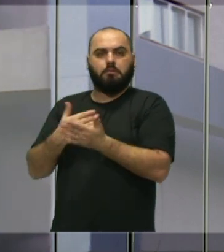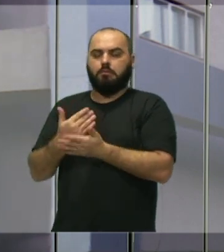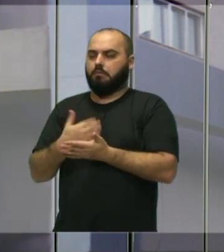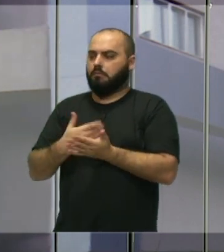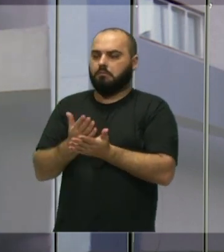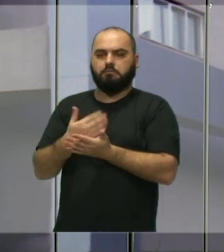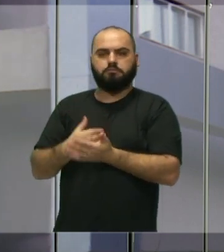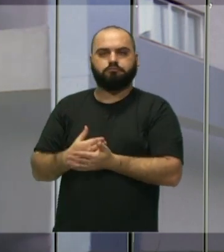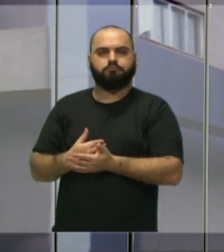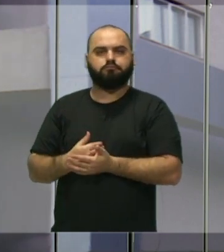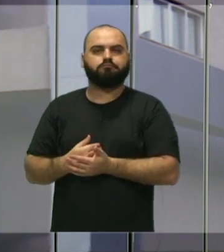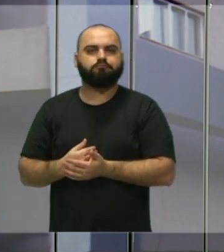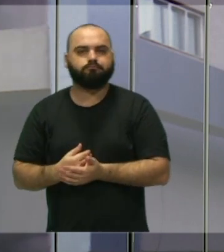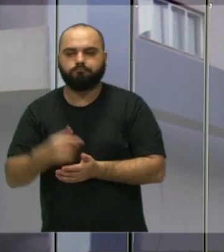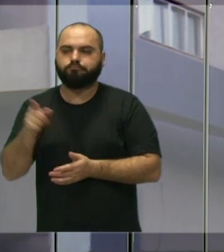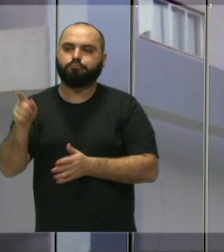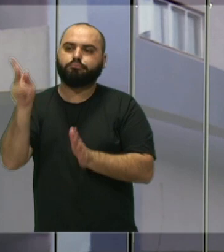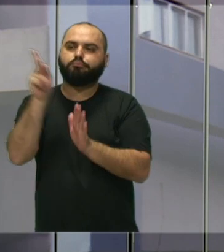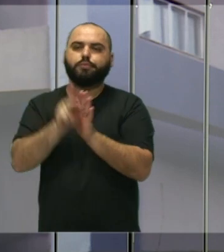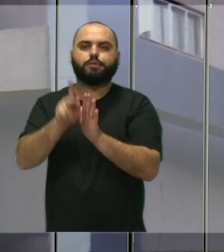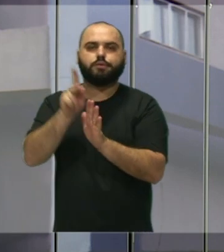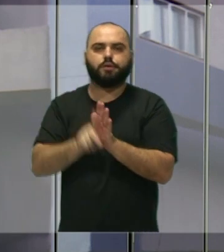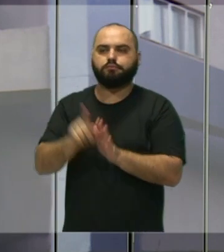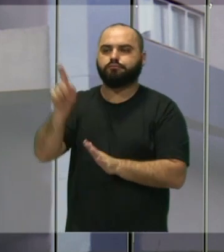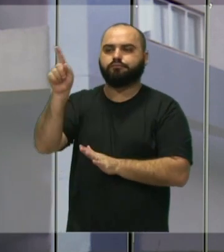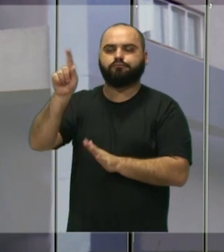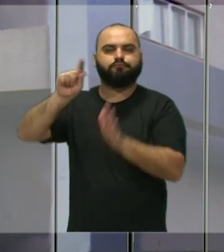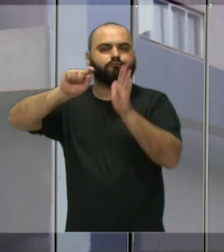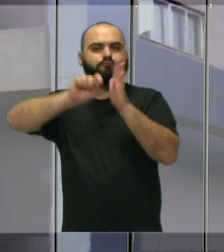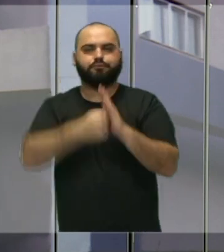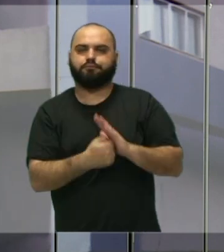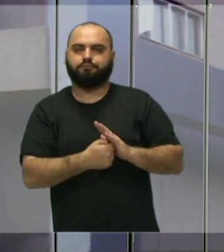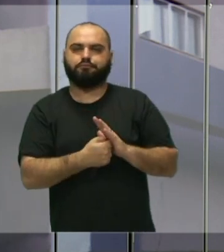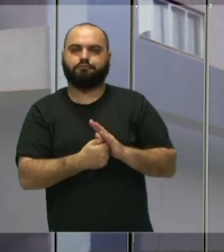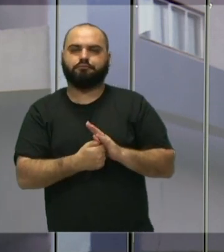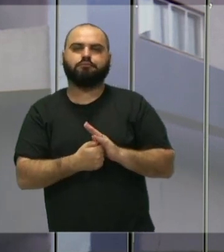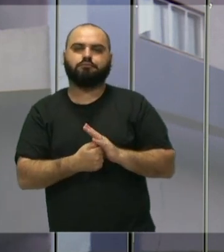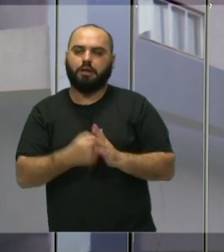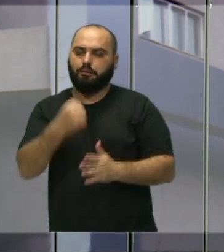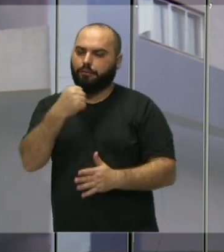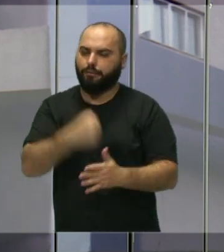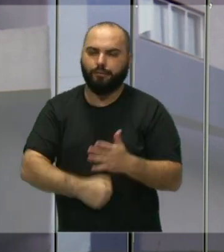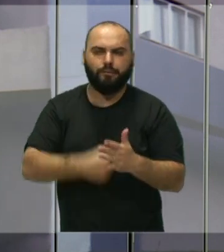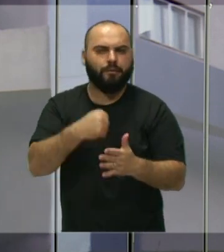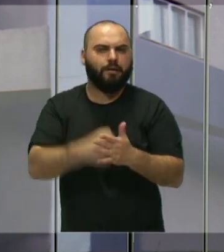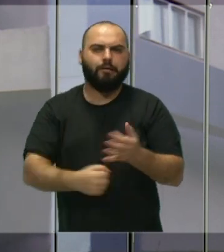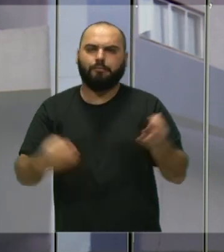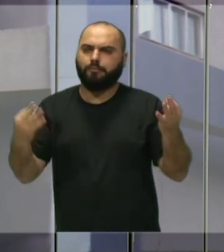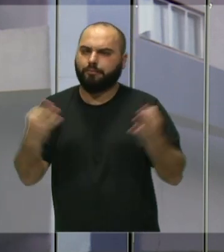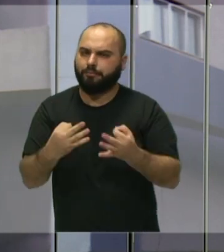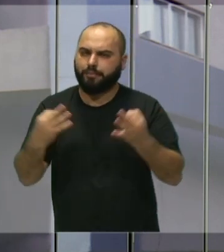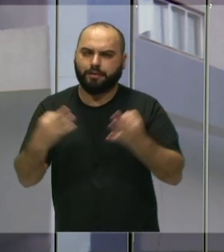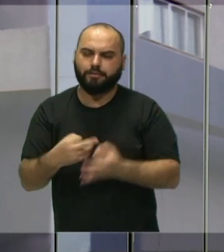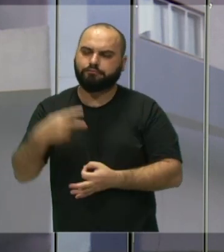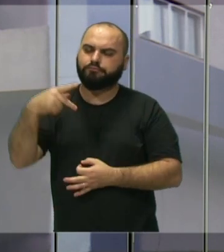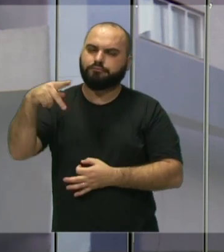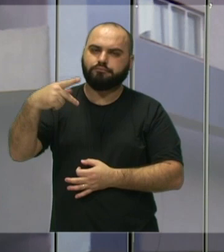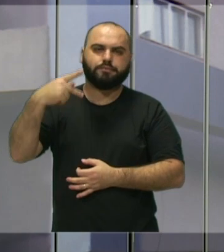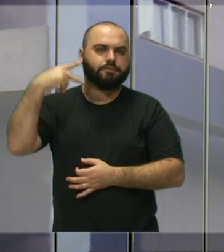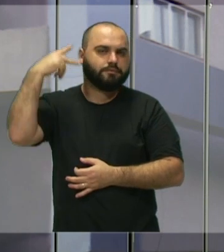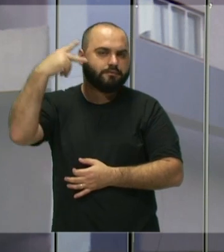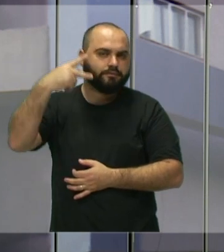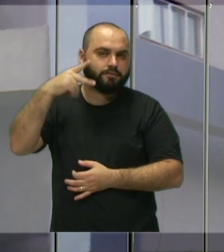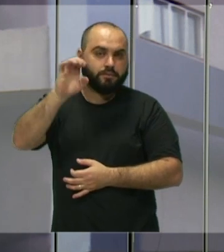e travaram essa ideia brilhante, essa luta, essa batalha da parte